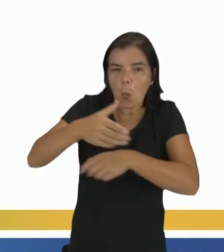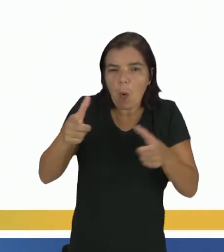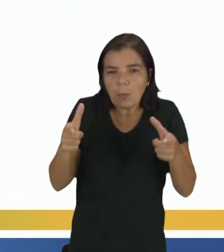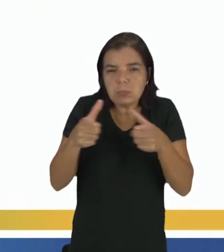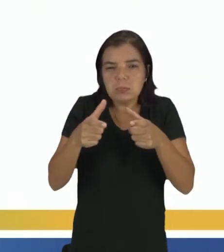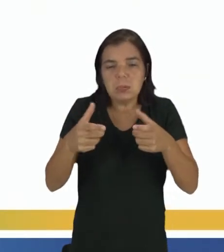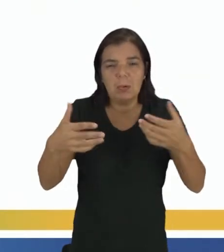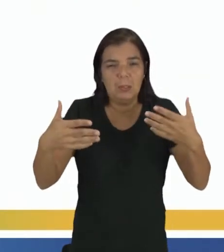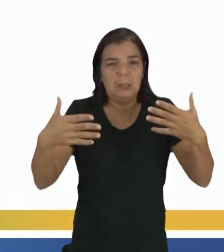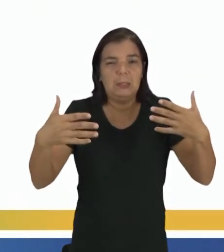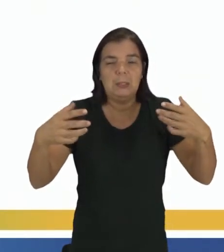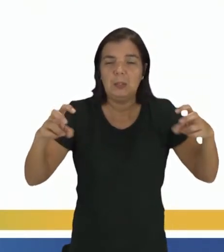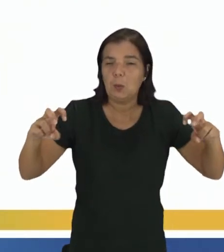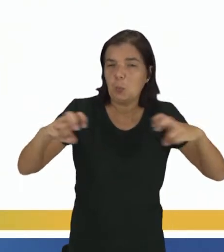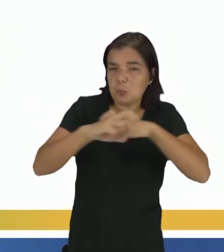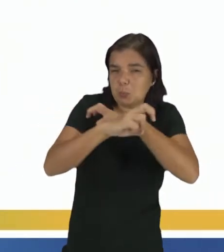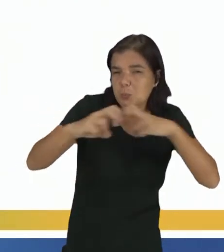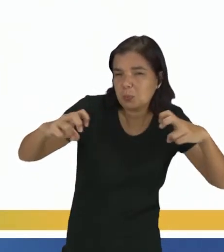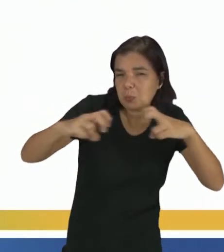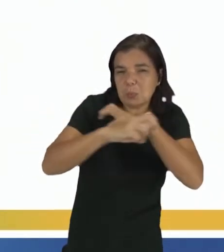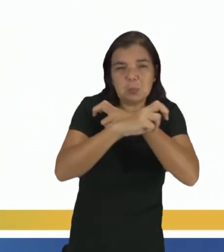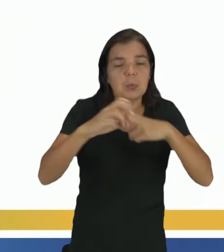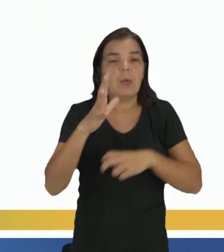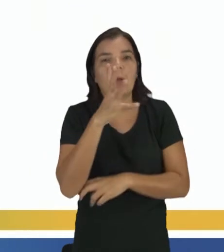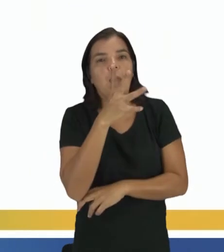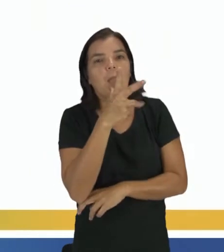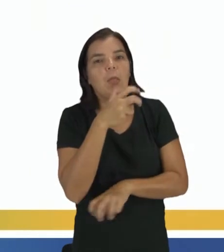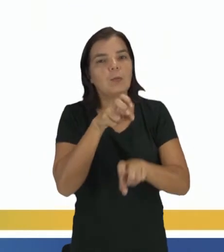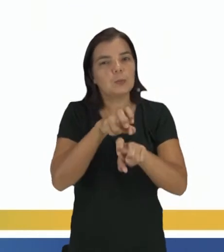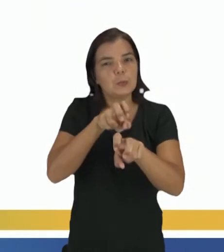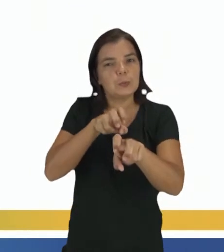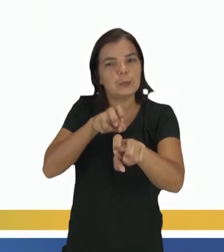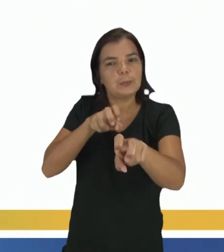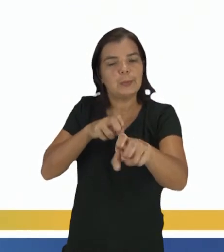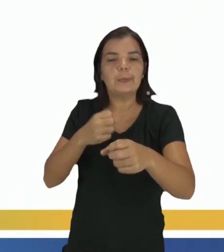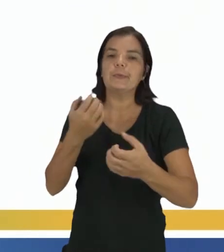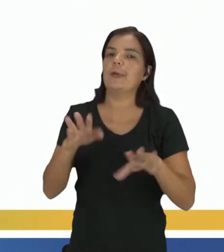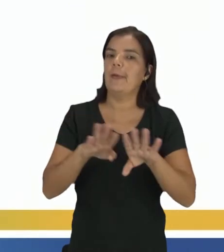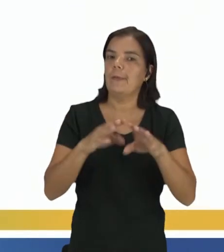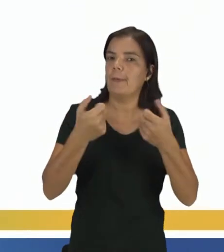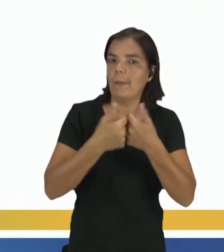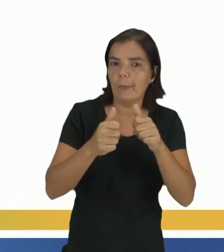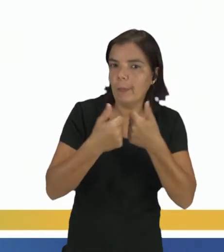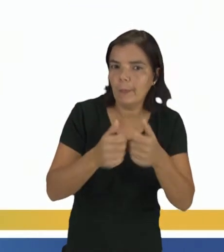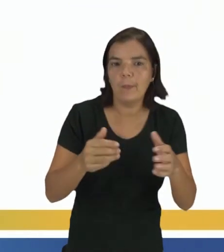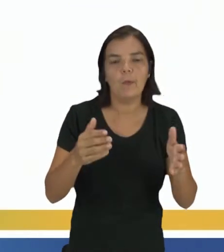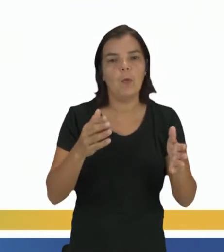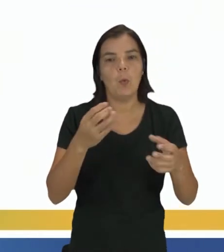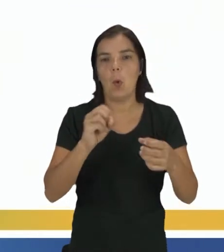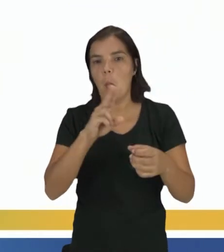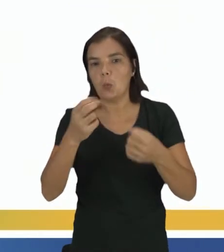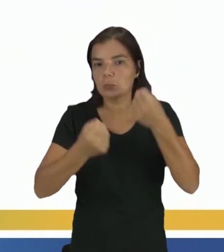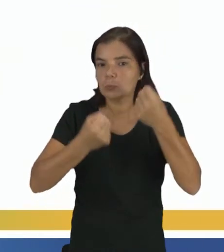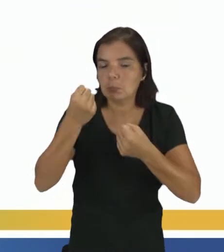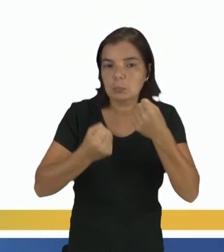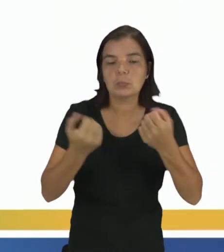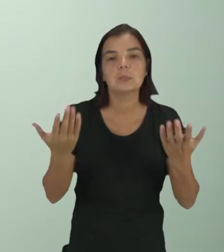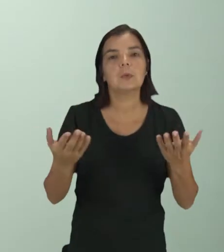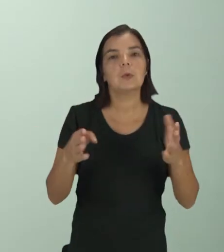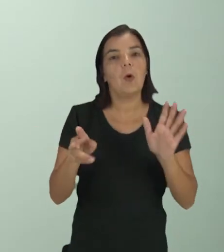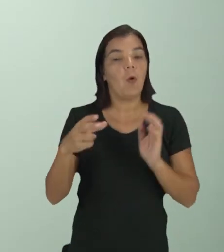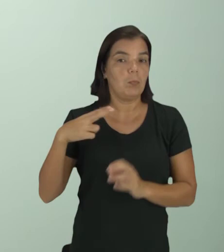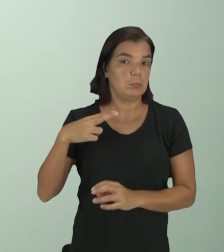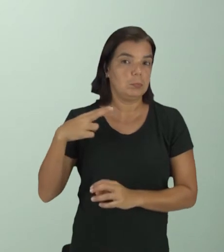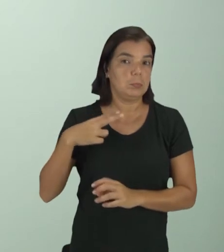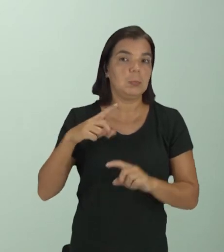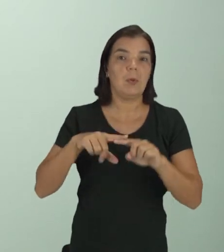apertadas, trânsito, né, aquele congestionamento de trânsito, demora, seja no transporte público, ou seja também nos carros, enfim, os